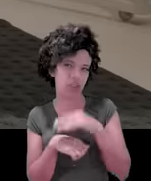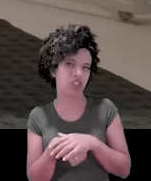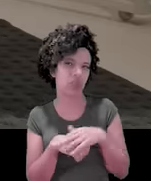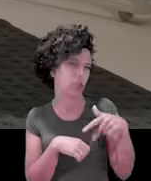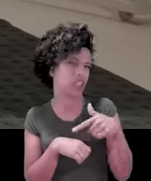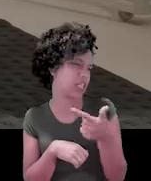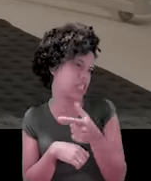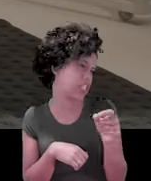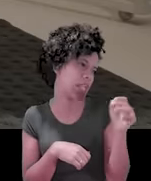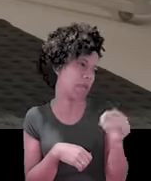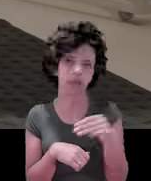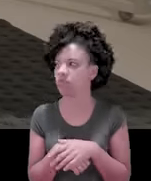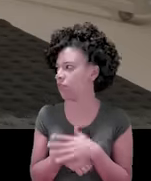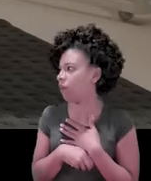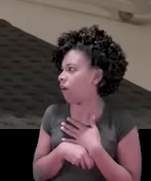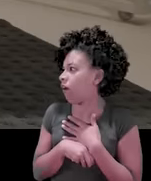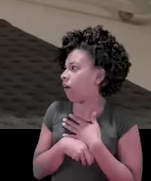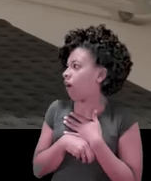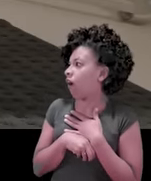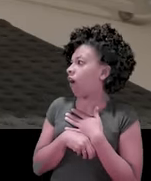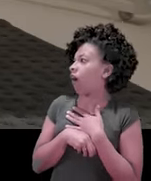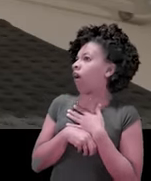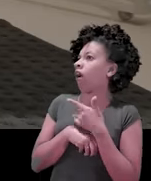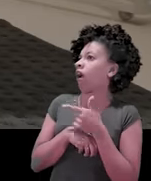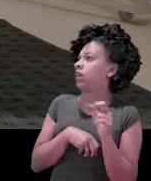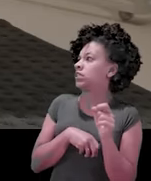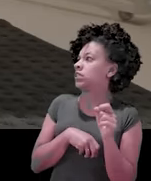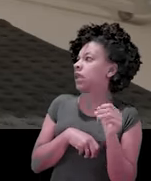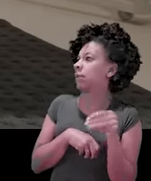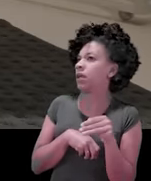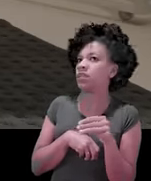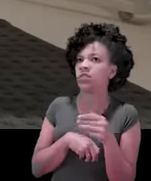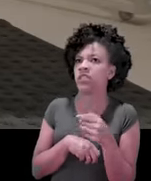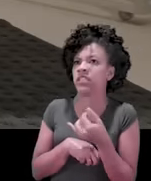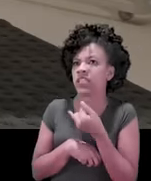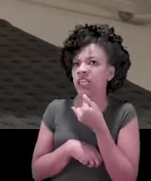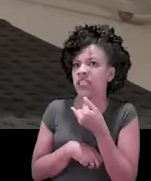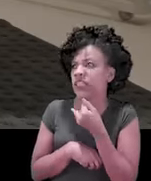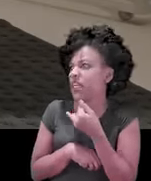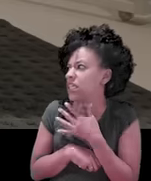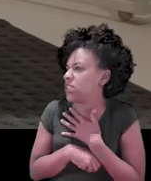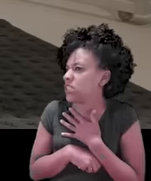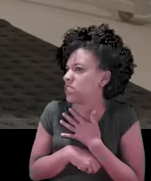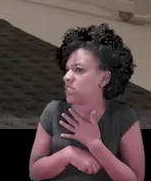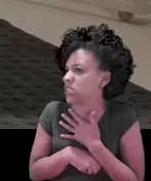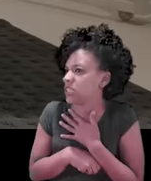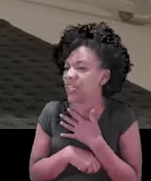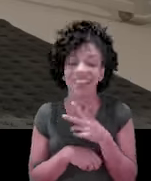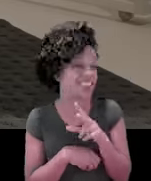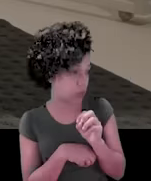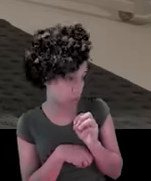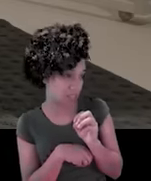metros em metros e 50 é muito triste mas tá louca tem uns